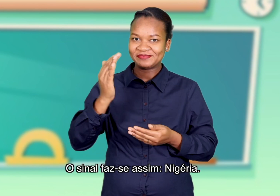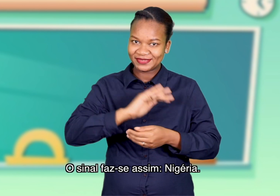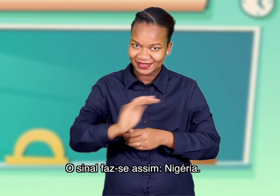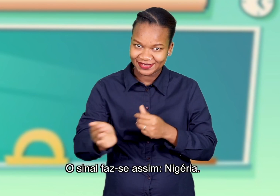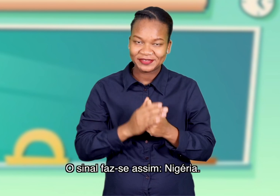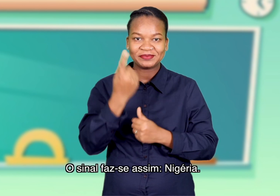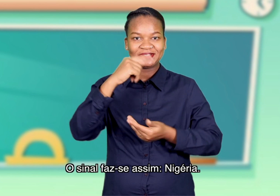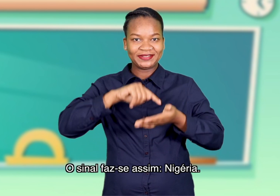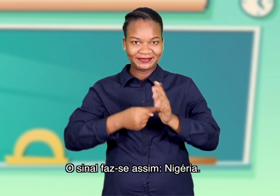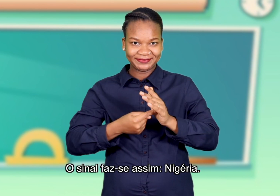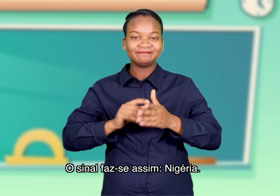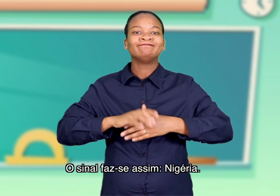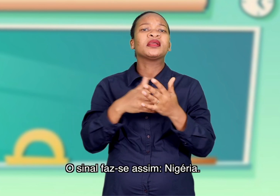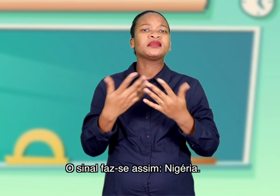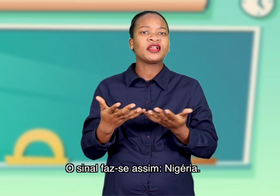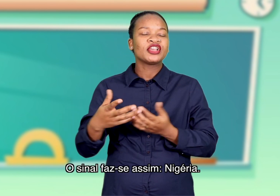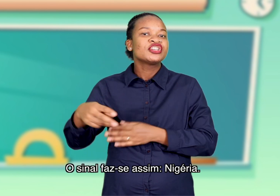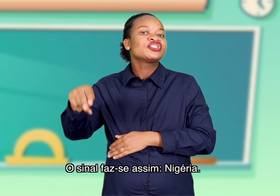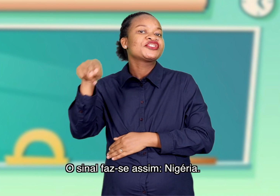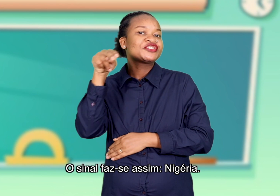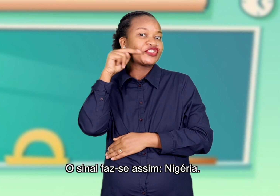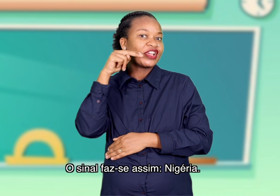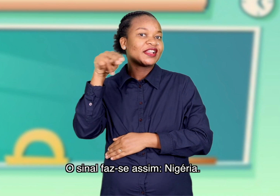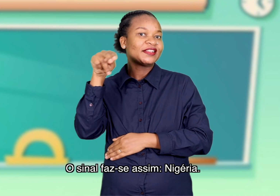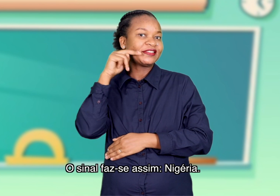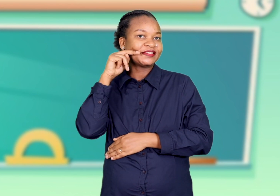O sinal faz-se assim. Nigéria.